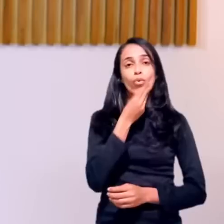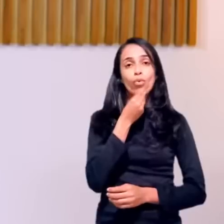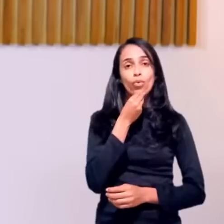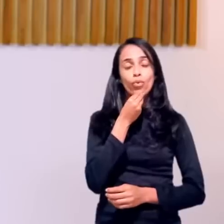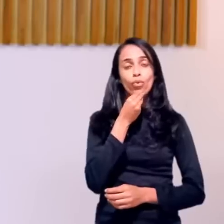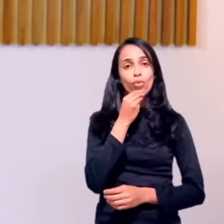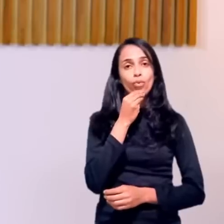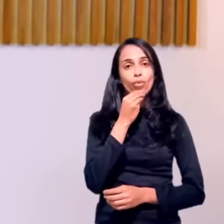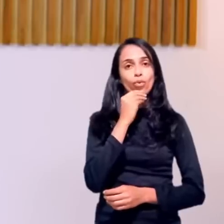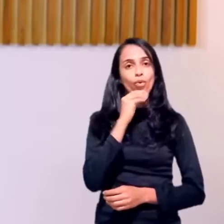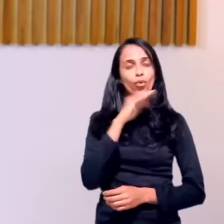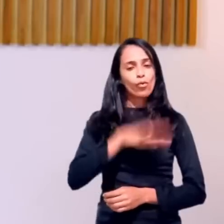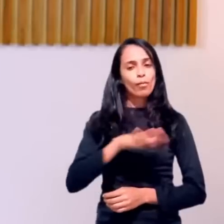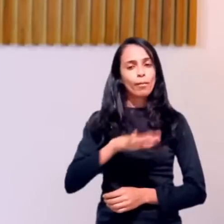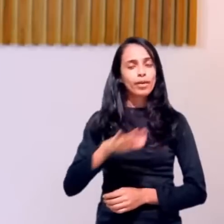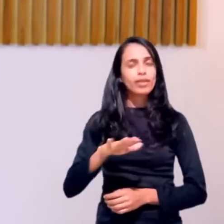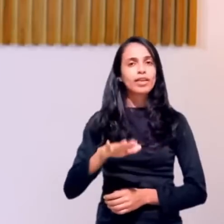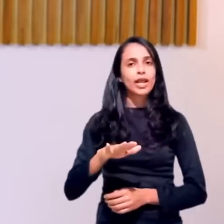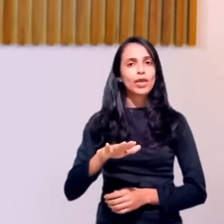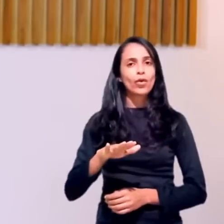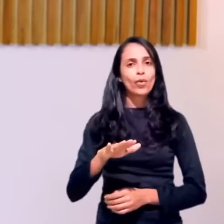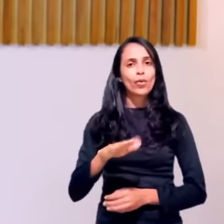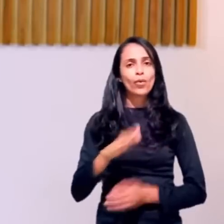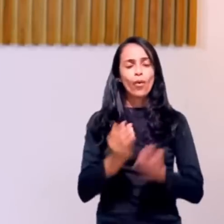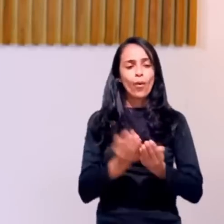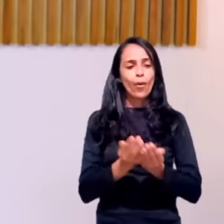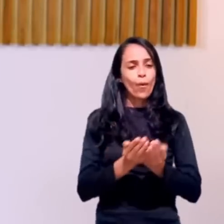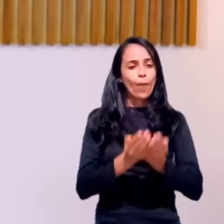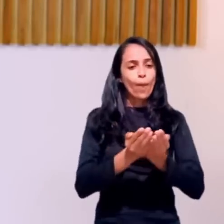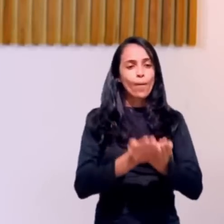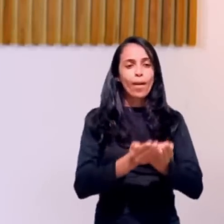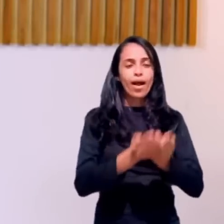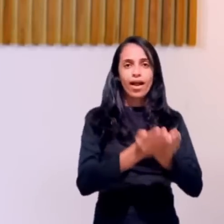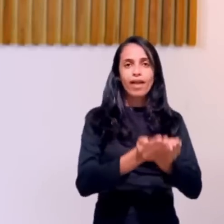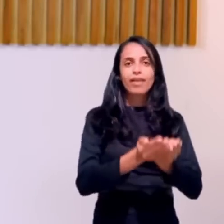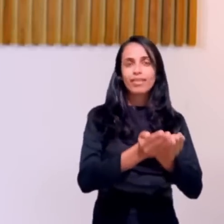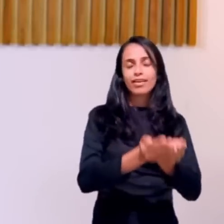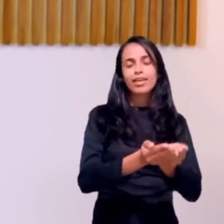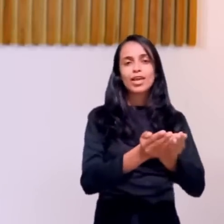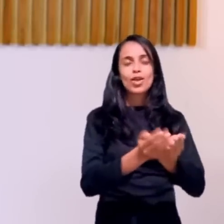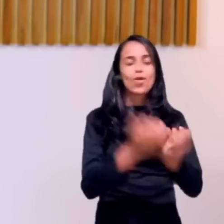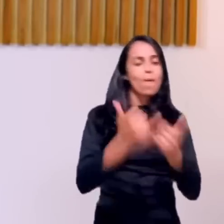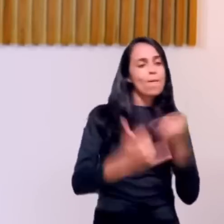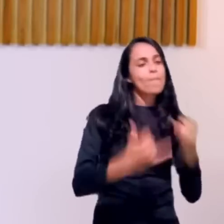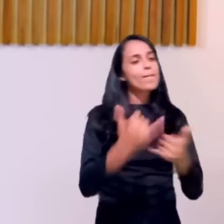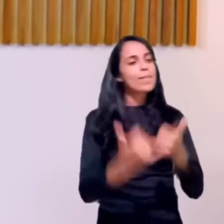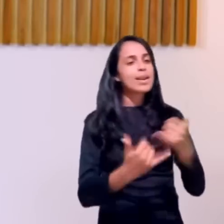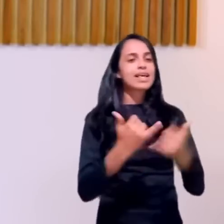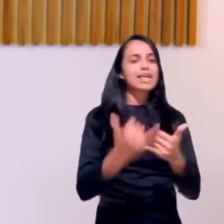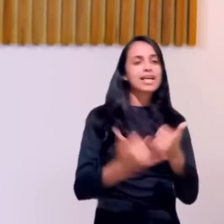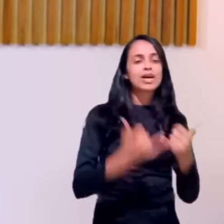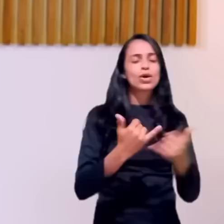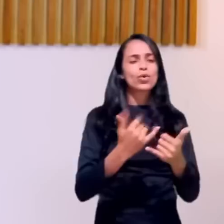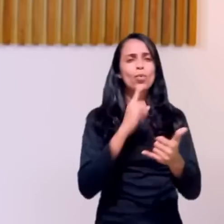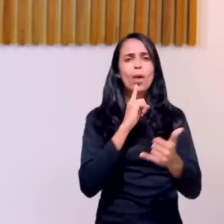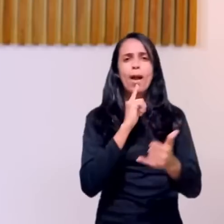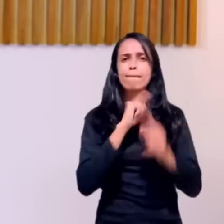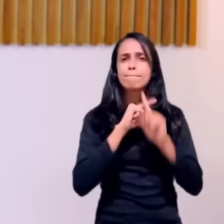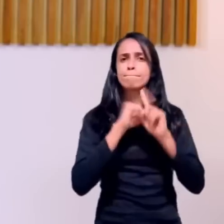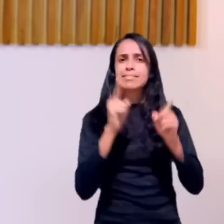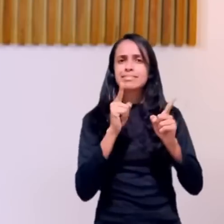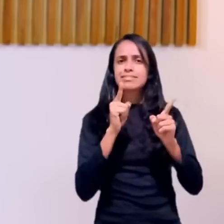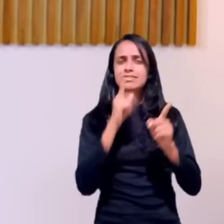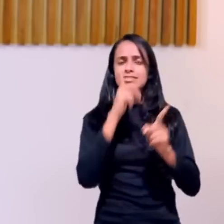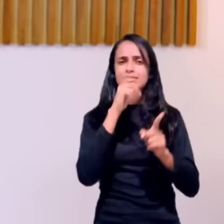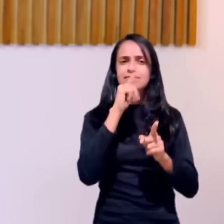daquele garotinho, o barquinho passou primeiro do que ele e aquele ponto que ele costumava